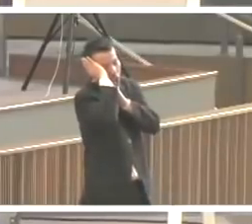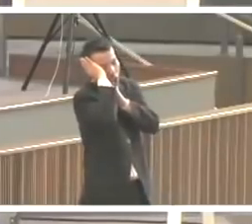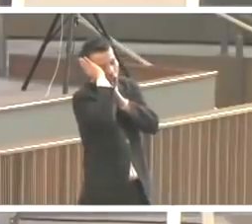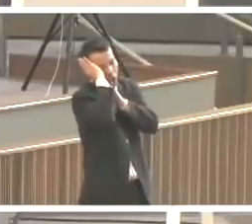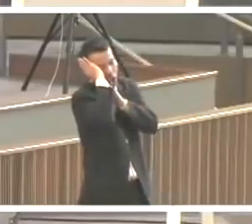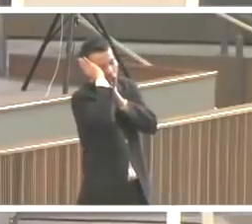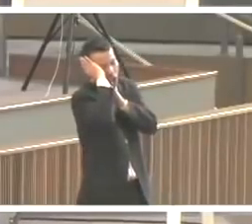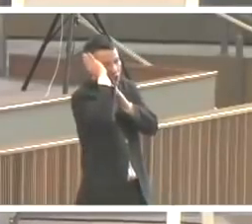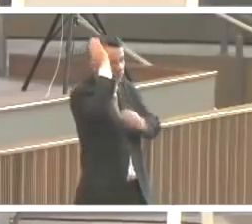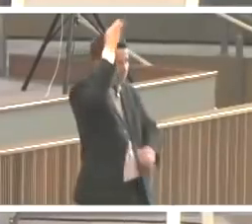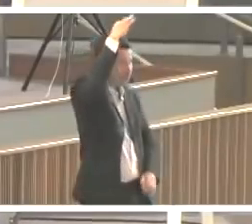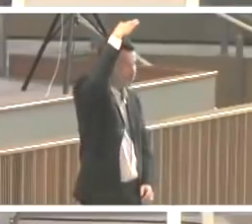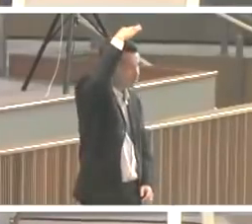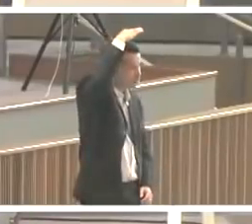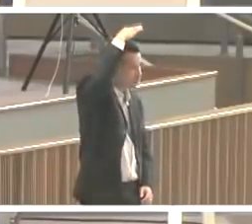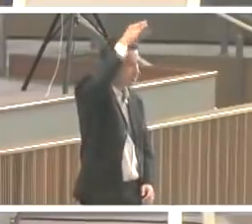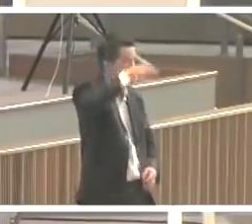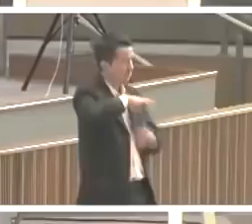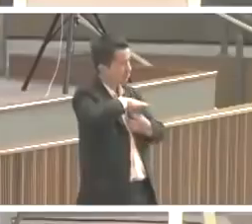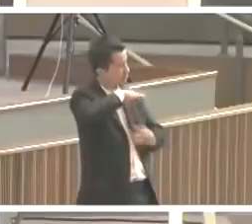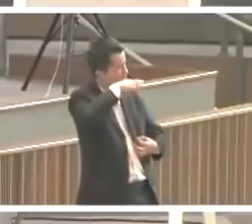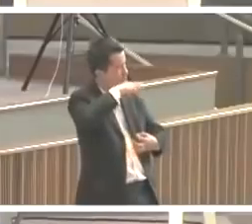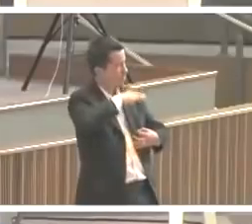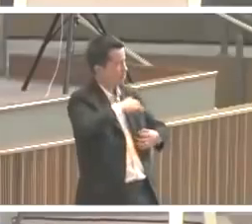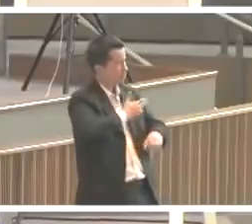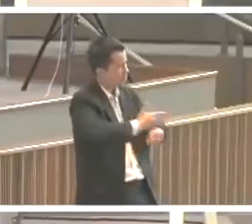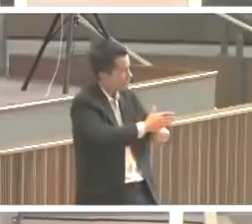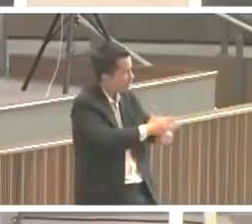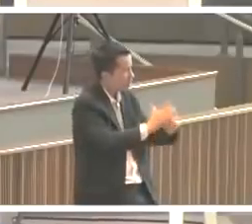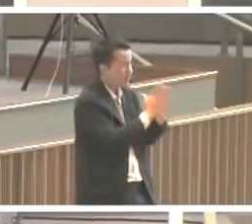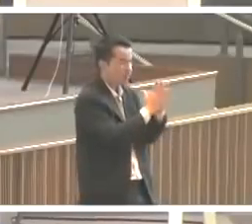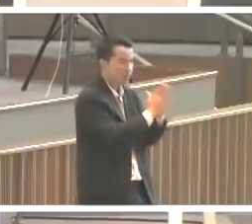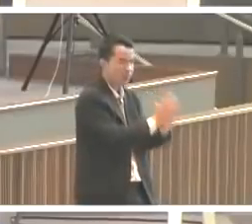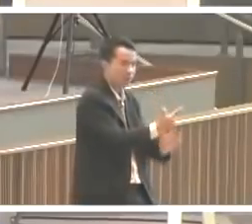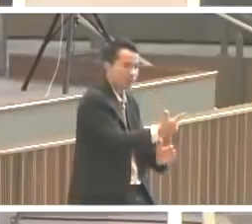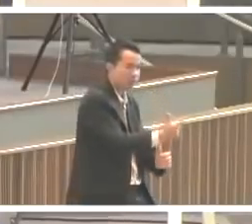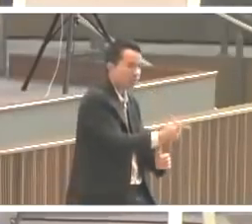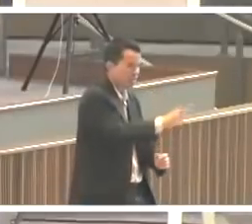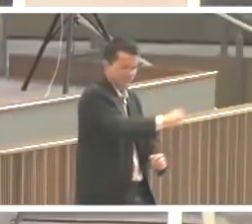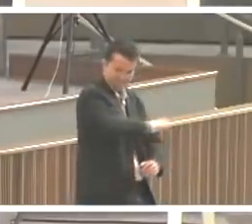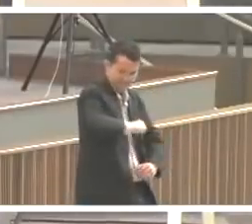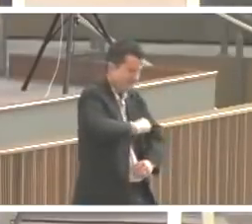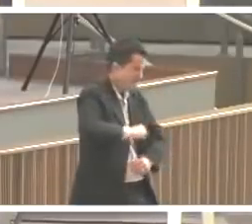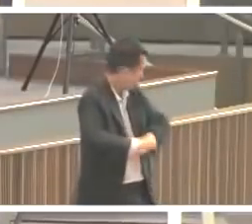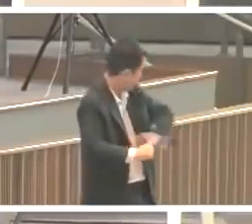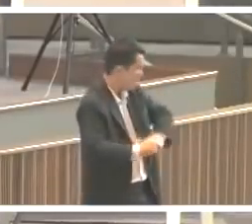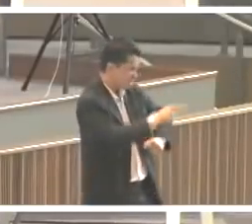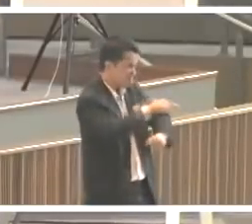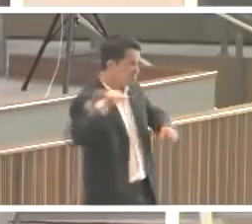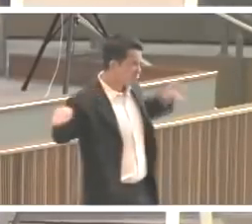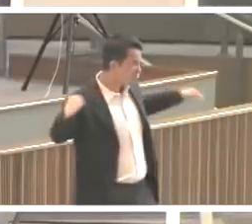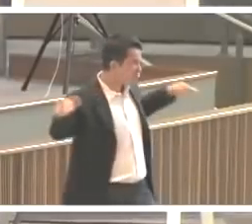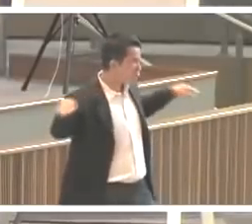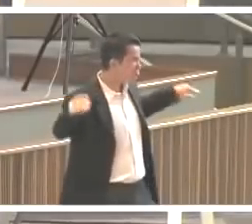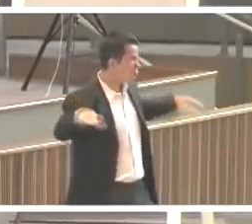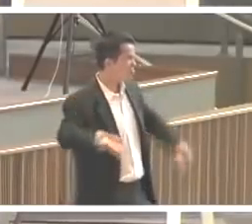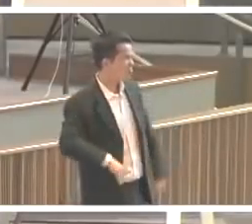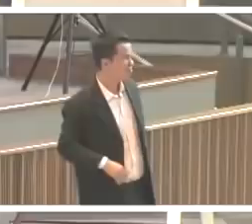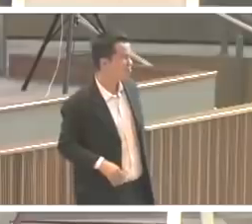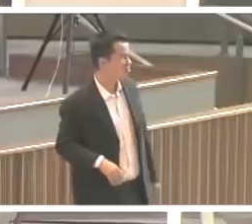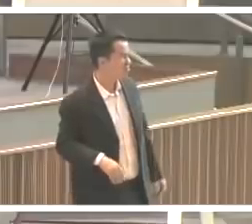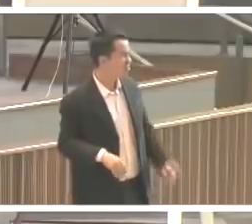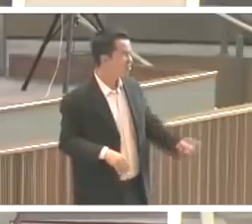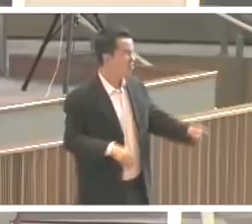Por isso a Bíblia vai falar que a gente precisa ser despertado. Dá um cutucão em quem está do lado aí, acorda. Faz isso aí.